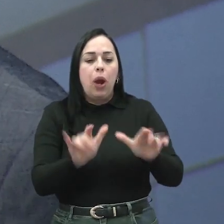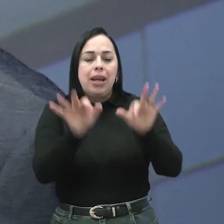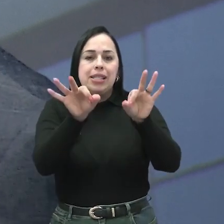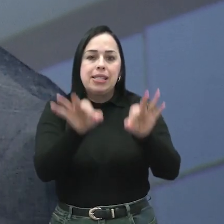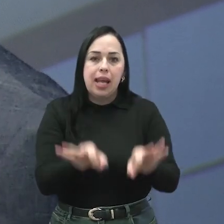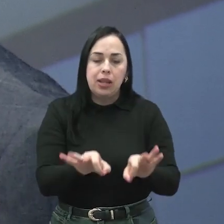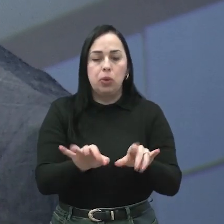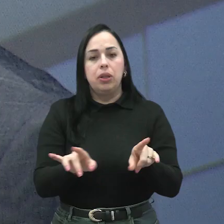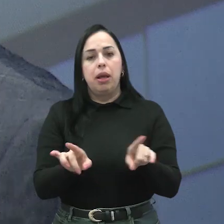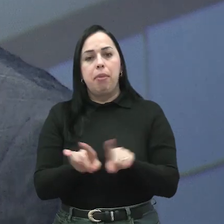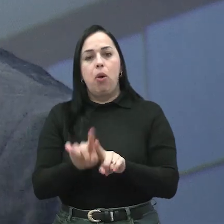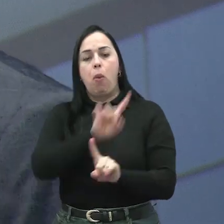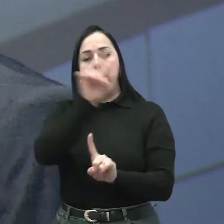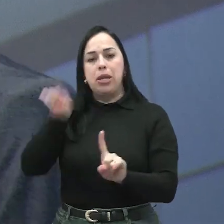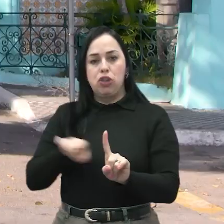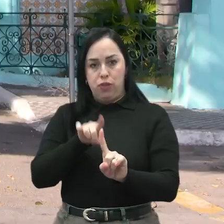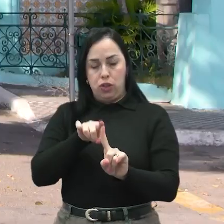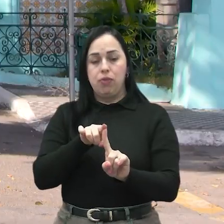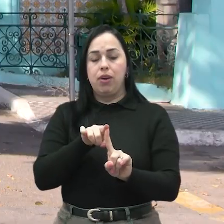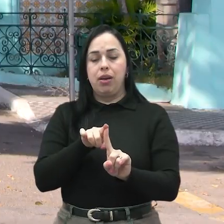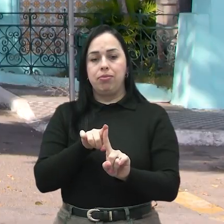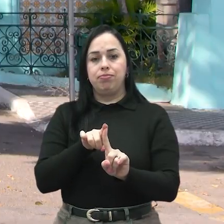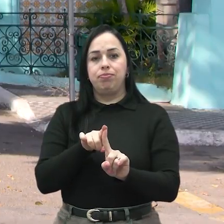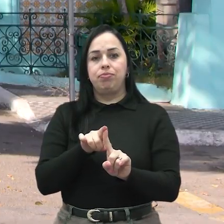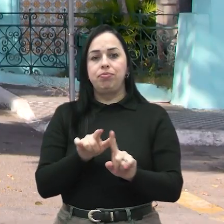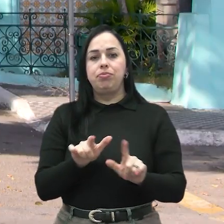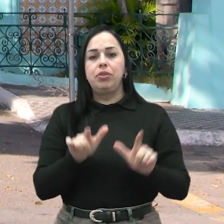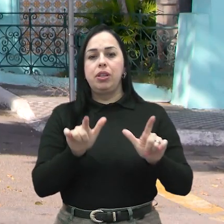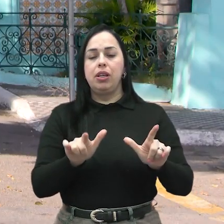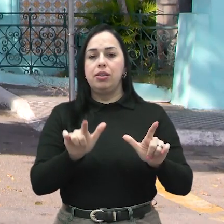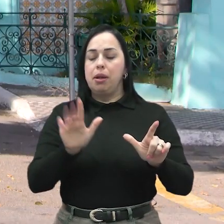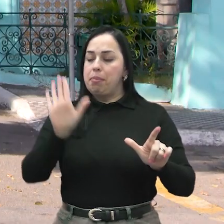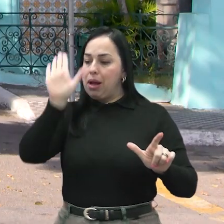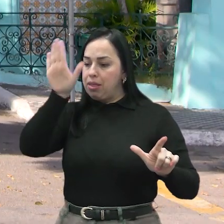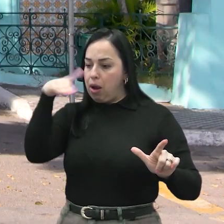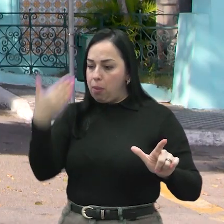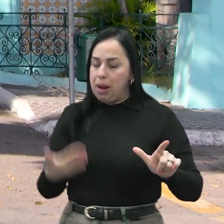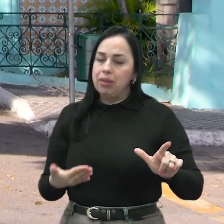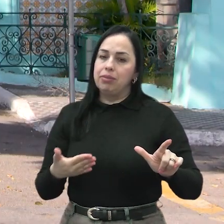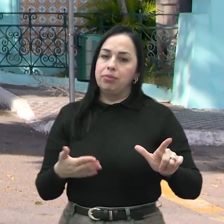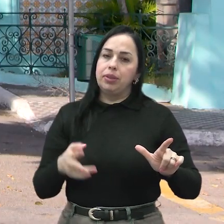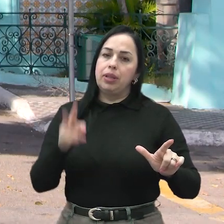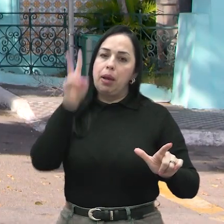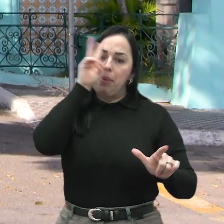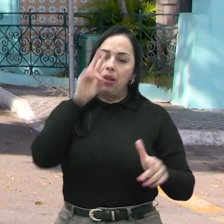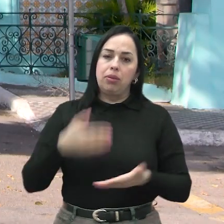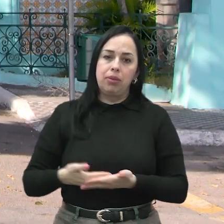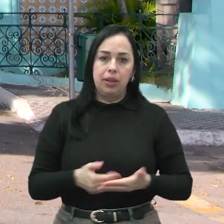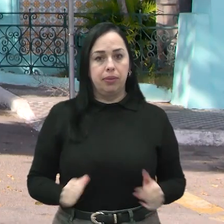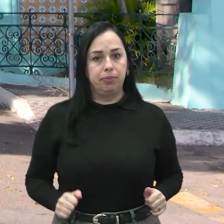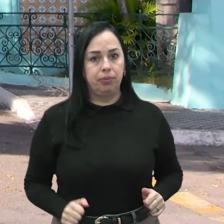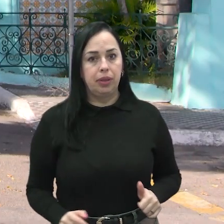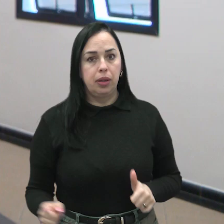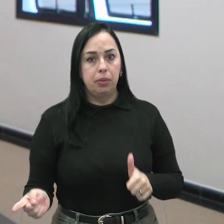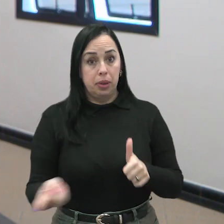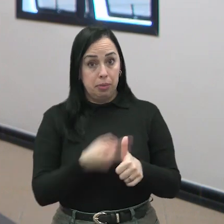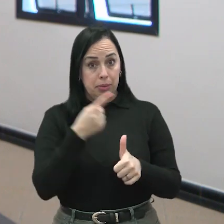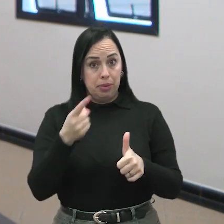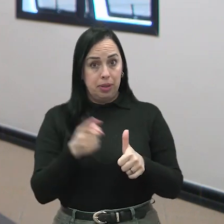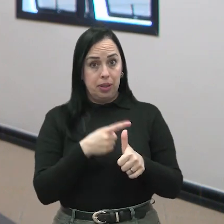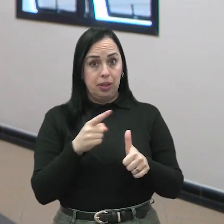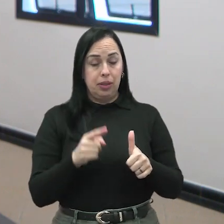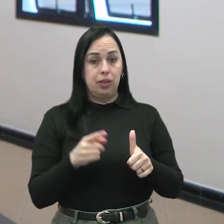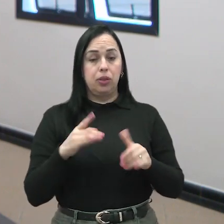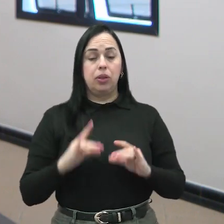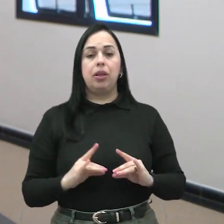garantir destinação adequada, o objetivo é oferecer um lugar de homenagem e memória. A ideia